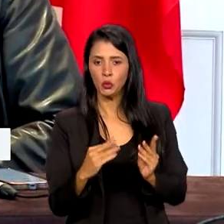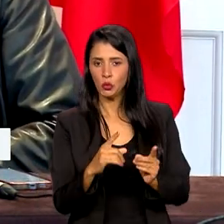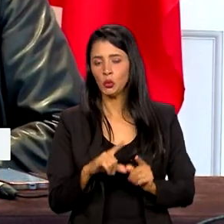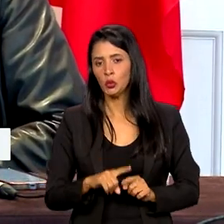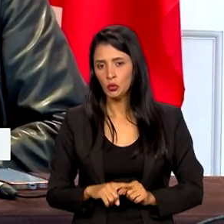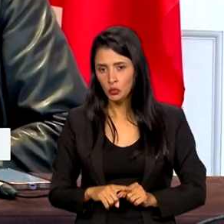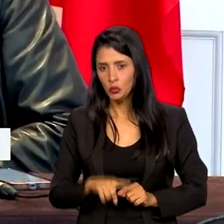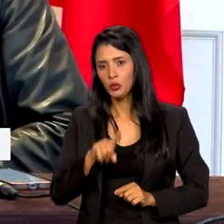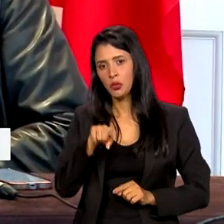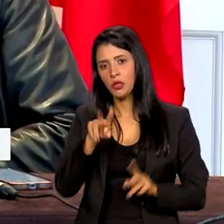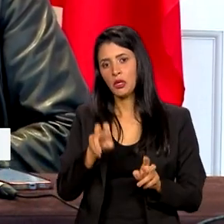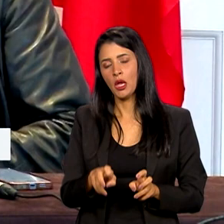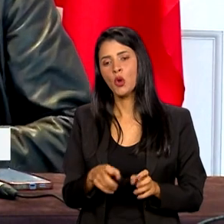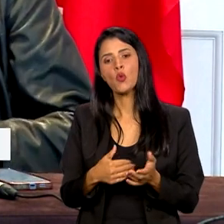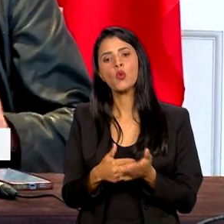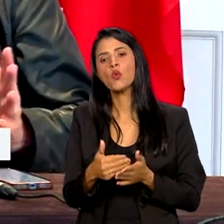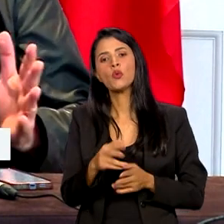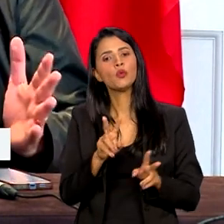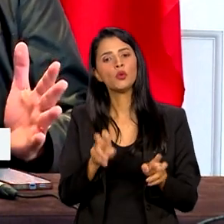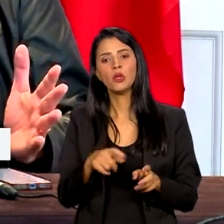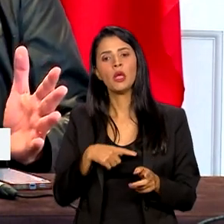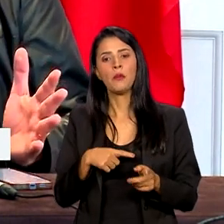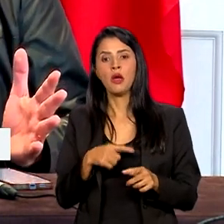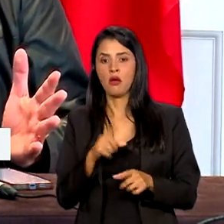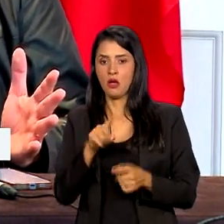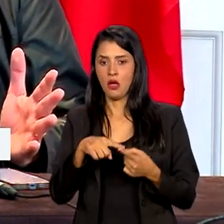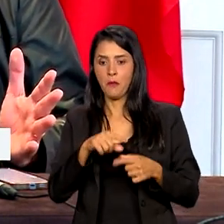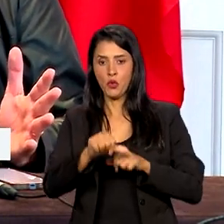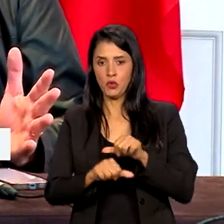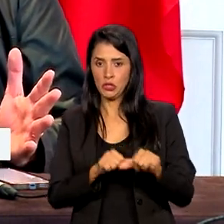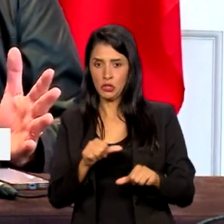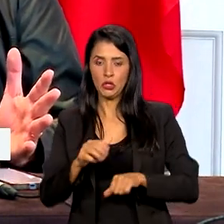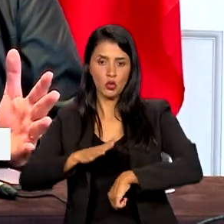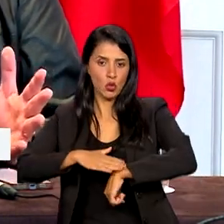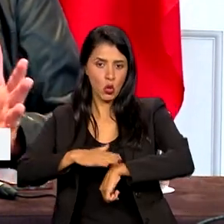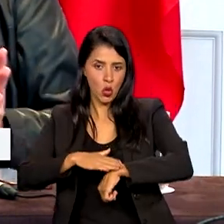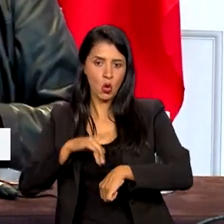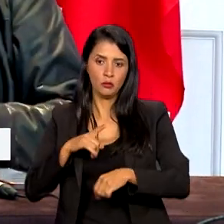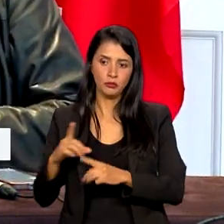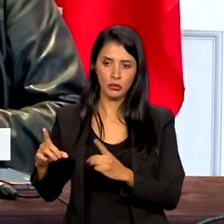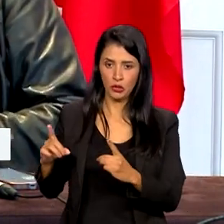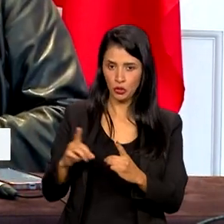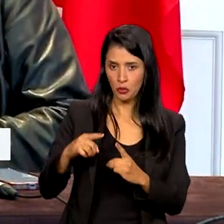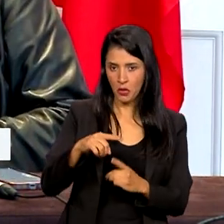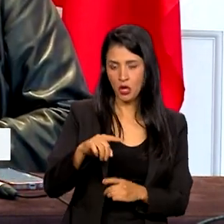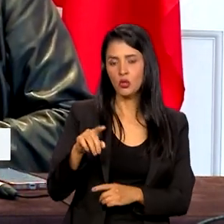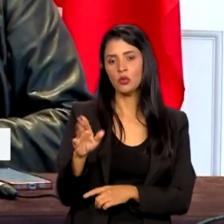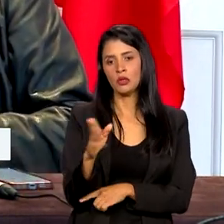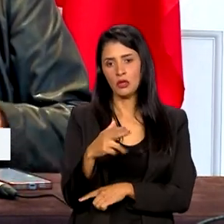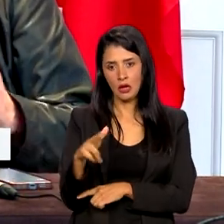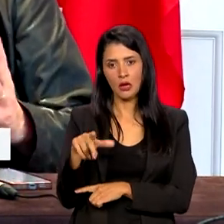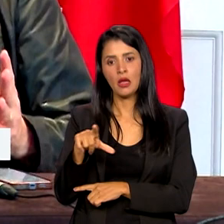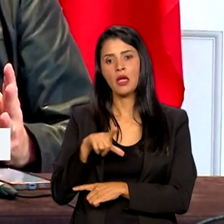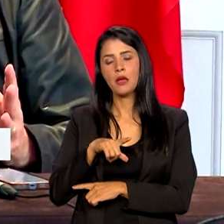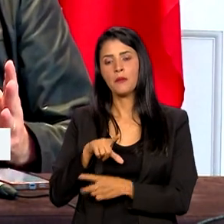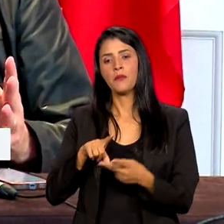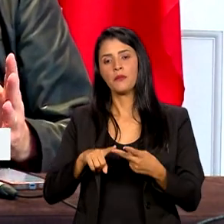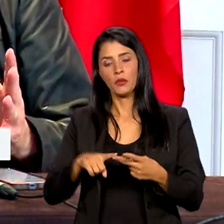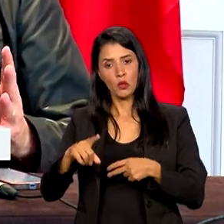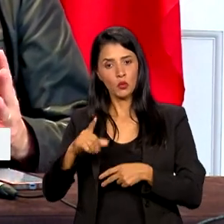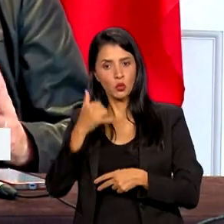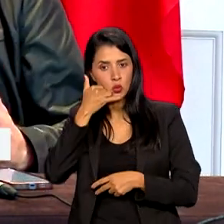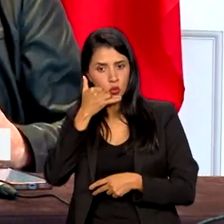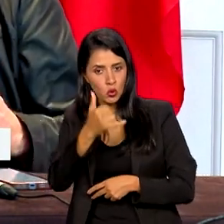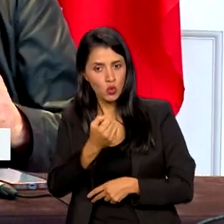que versam desde a mudança de horários de atendimento da embaixada, de telefone que